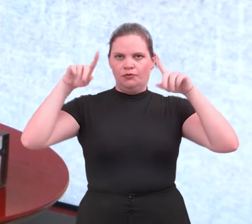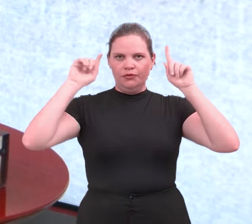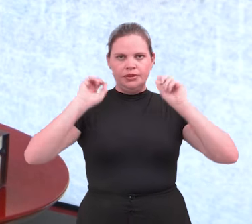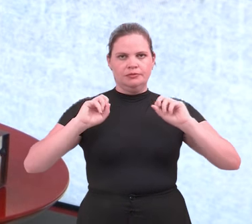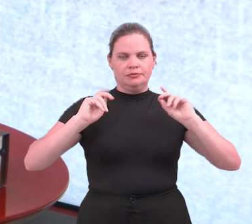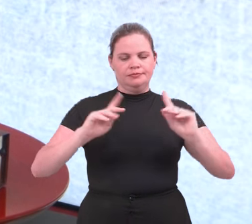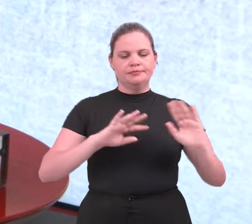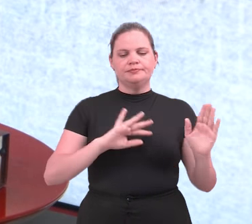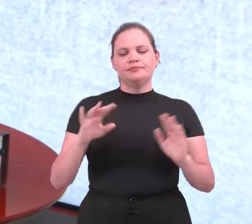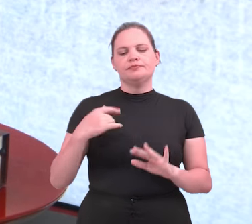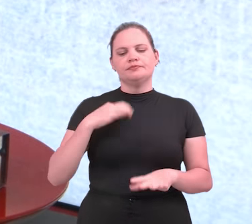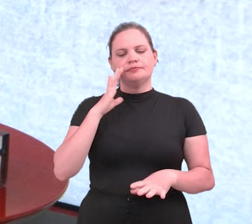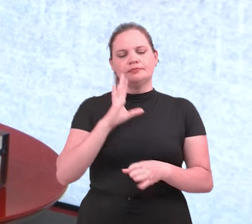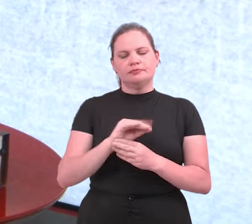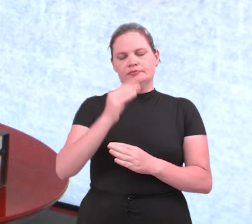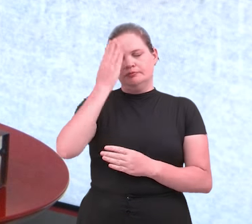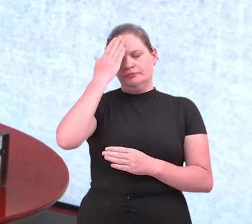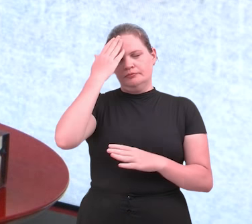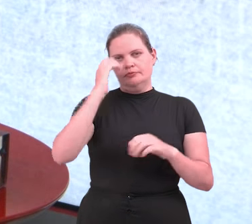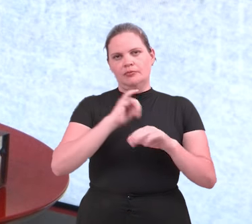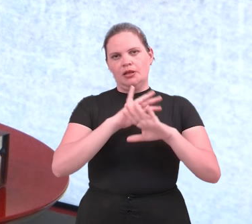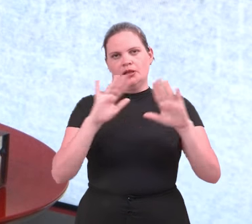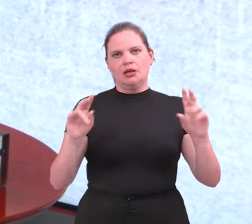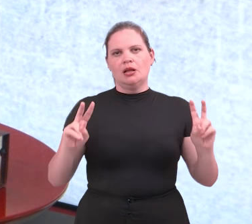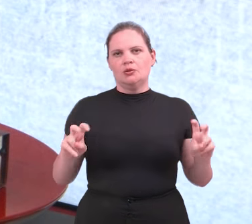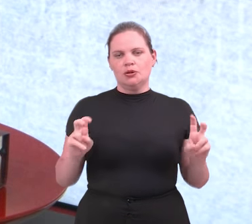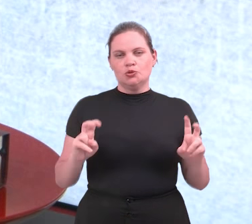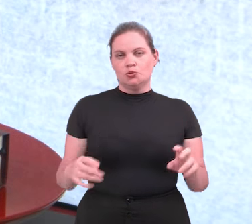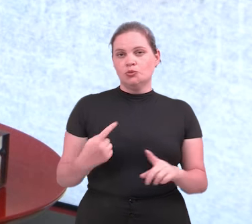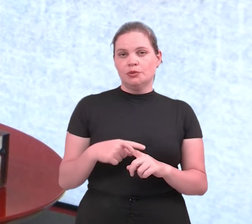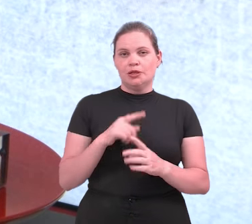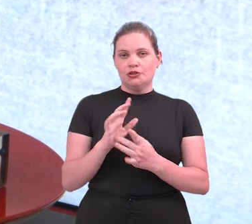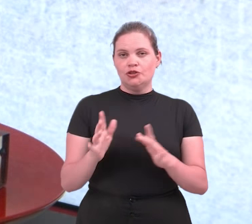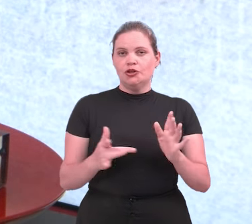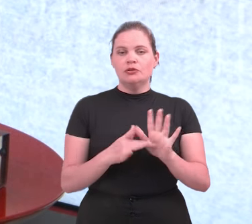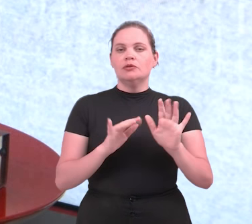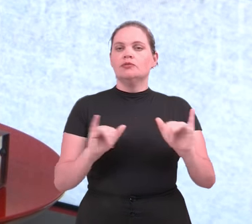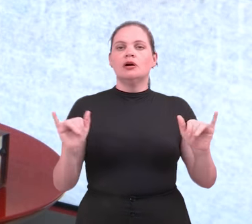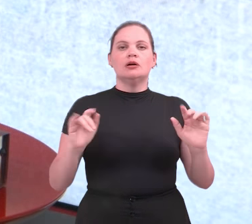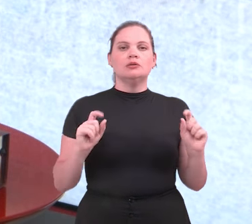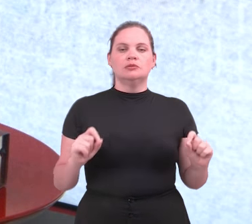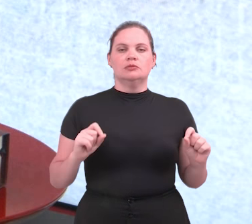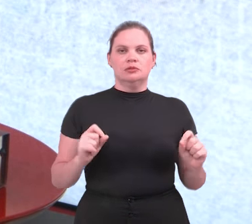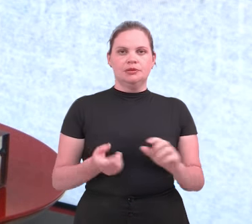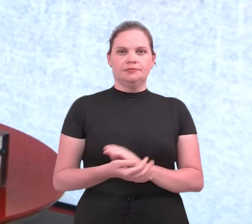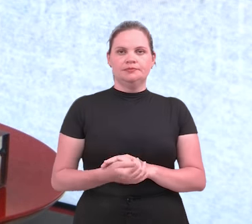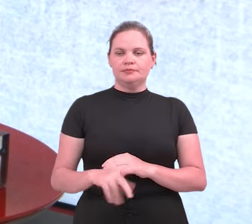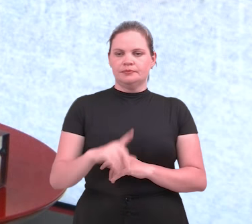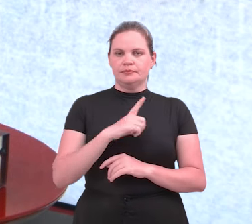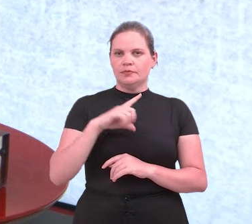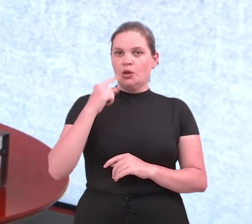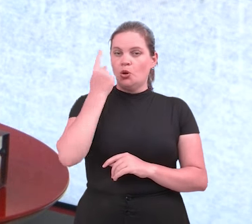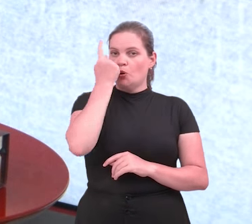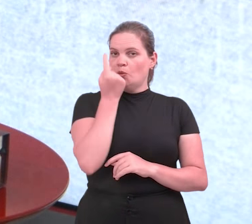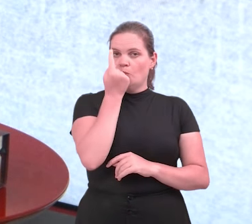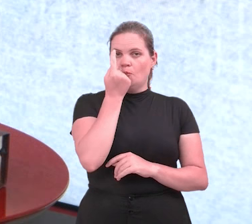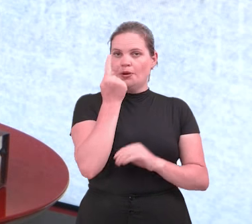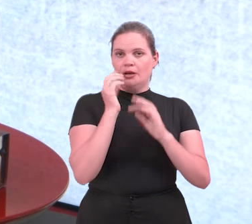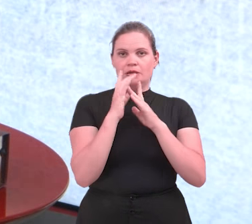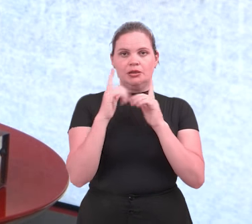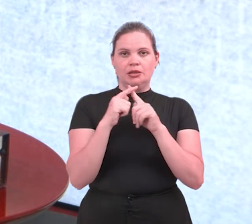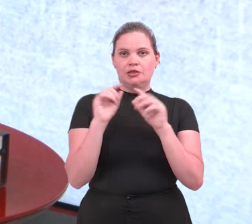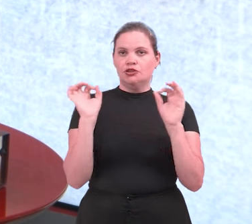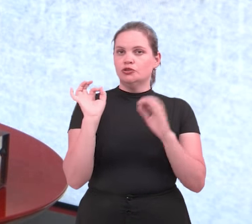tema. Eu quero dizer que, segundo as palavras que o Senhor Jesus disse, existe apenas uma igreja.